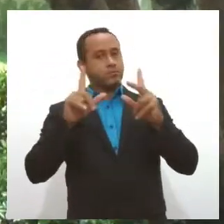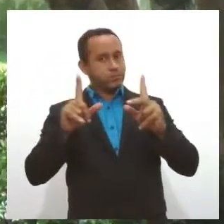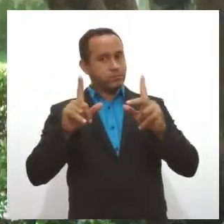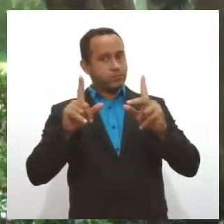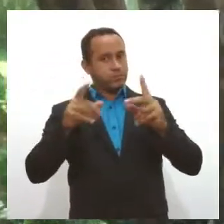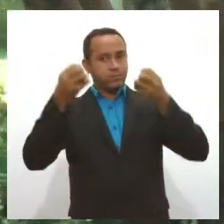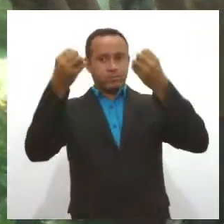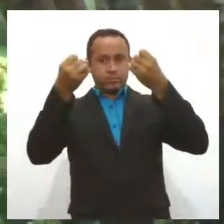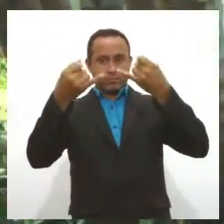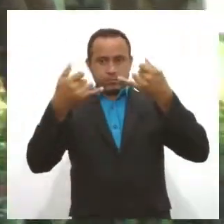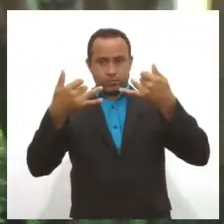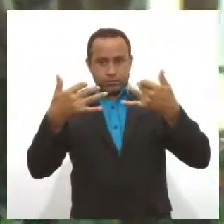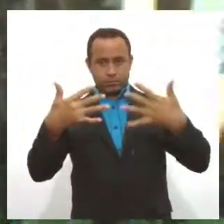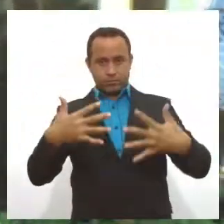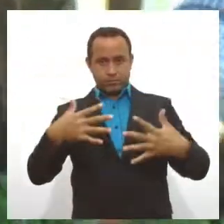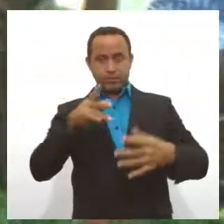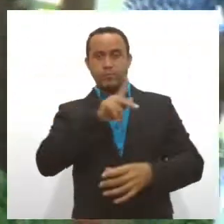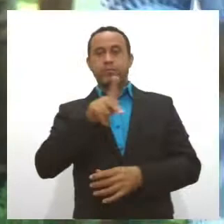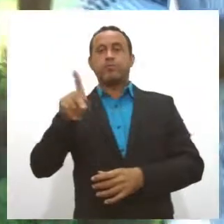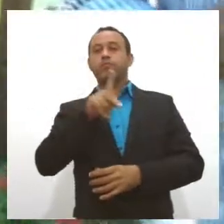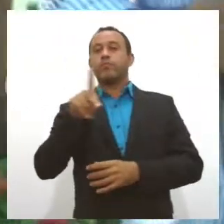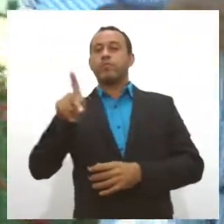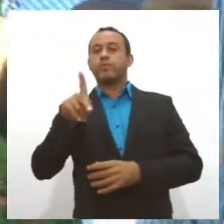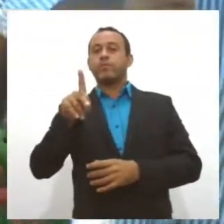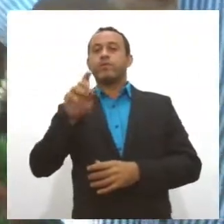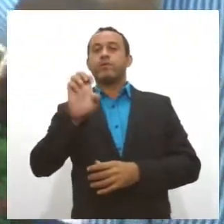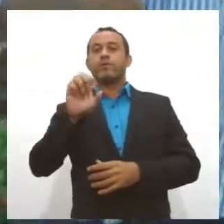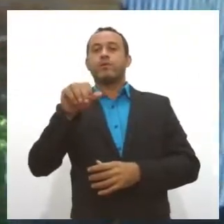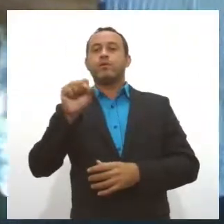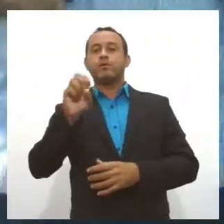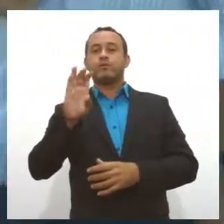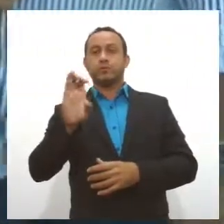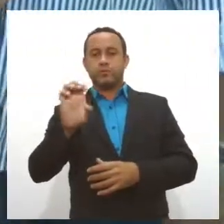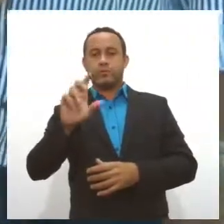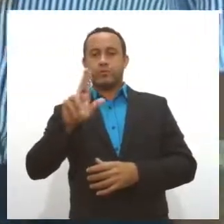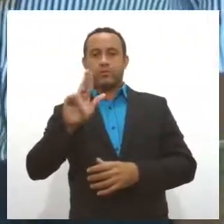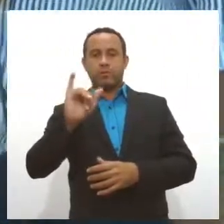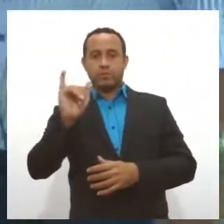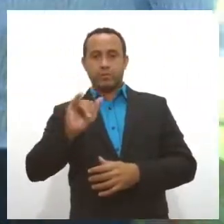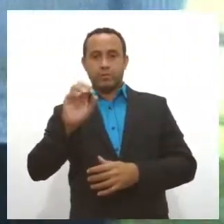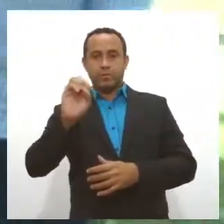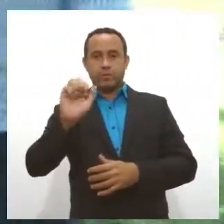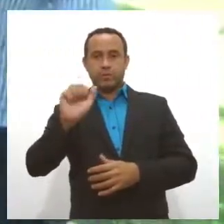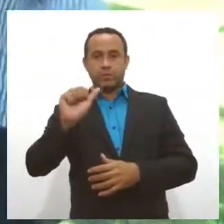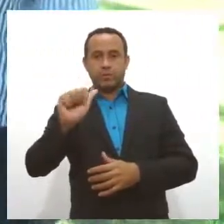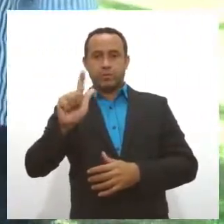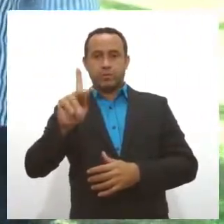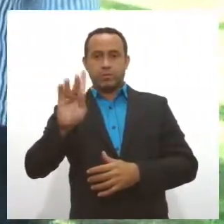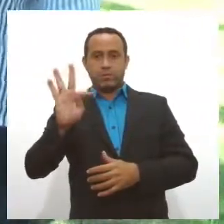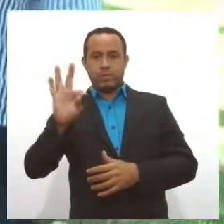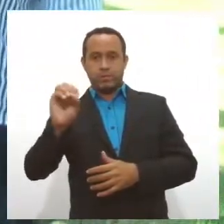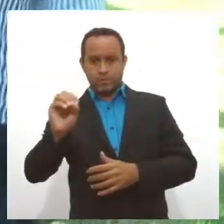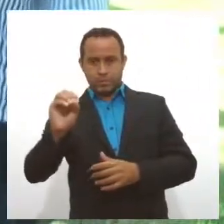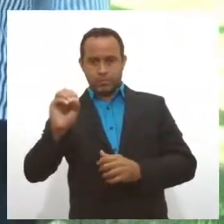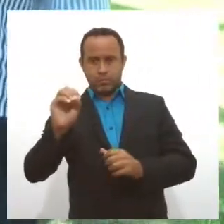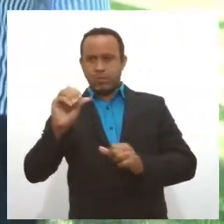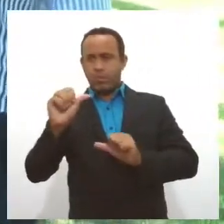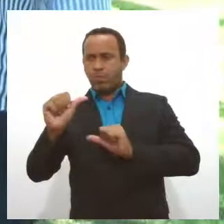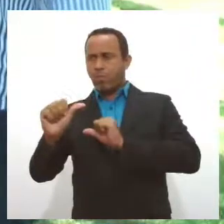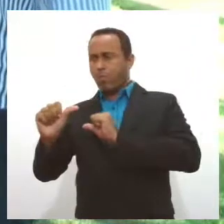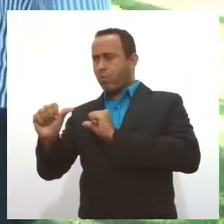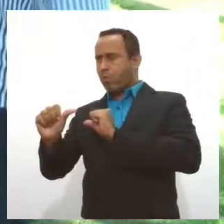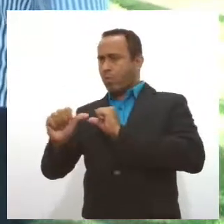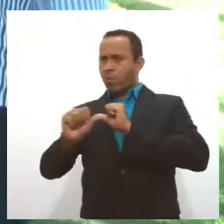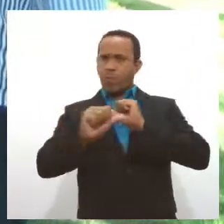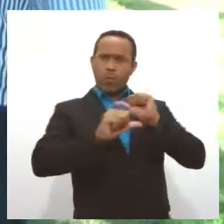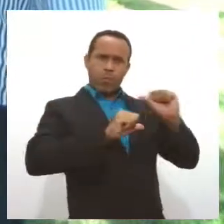detalhes sobre isso é o presidente da Insurb, Luiz Roberto. Luiz Roberto, muda, mas principalmente as